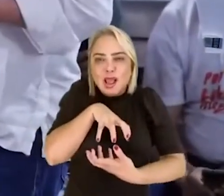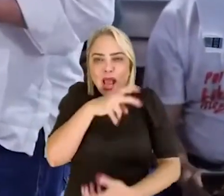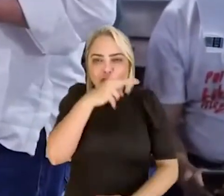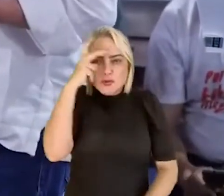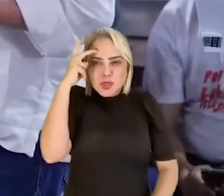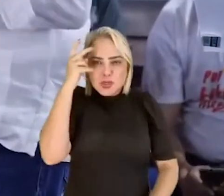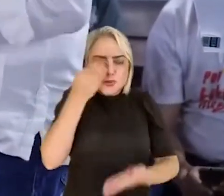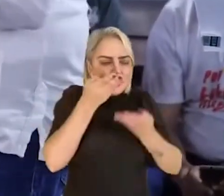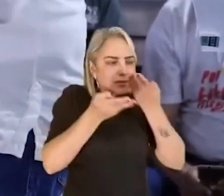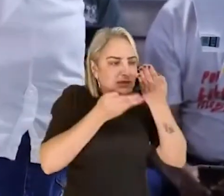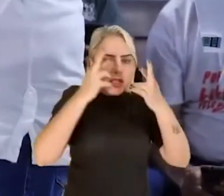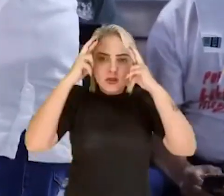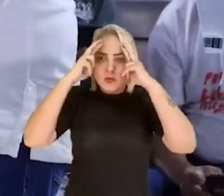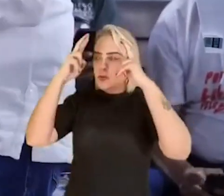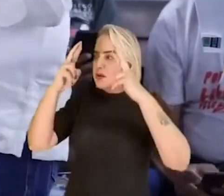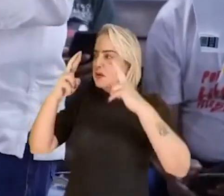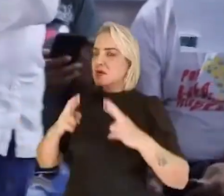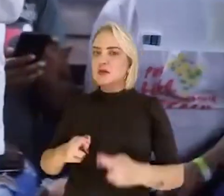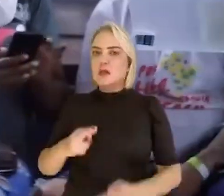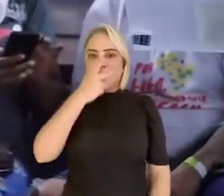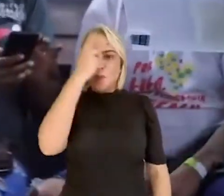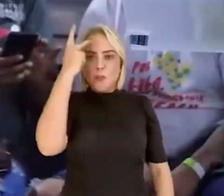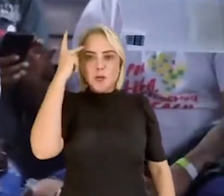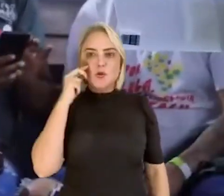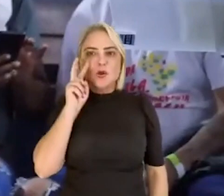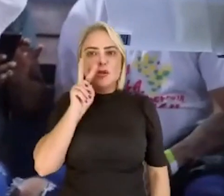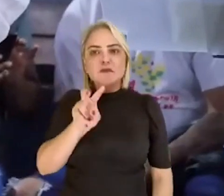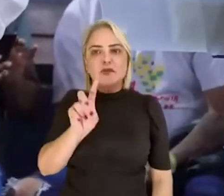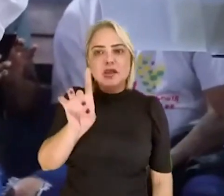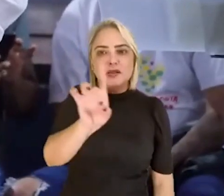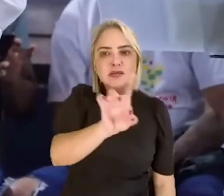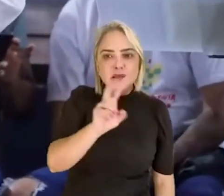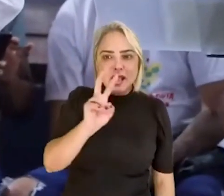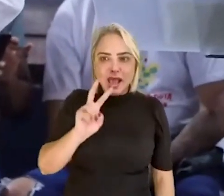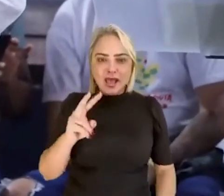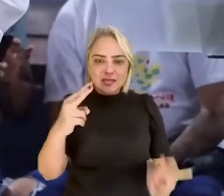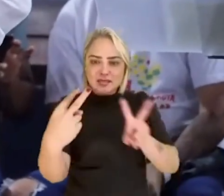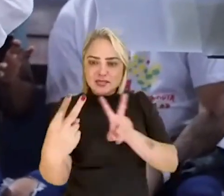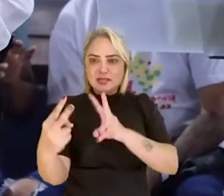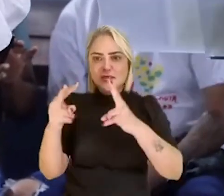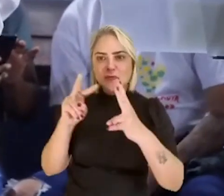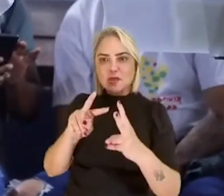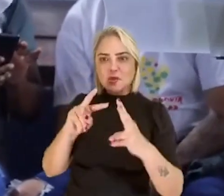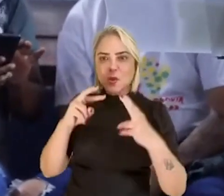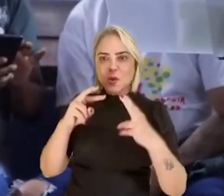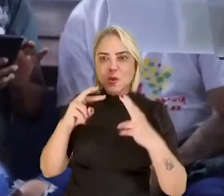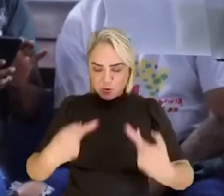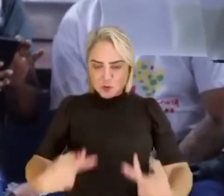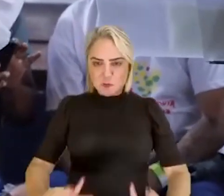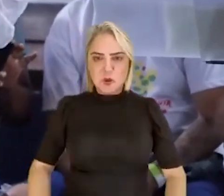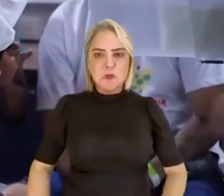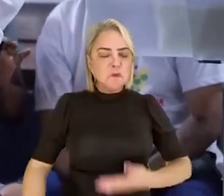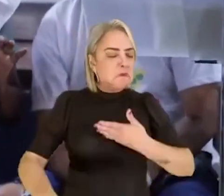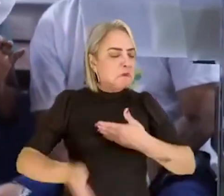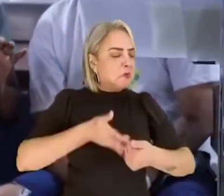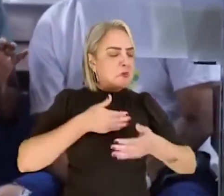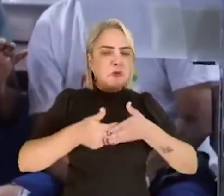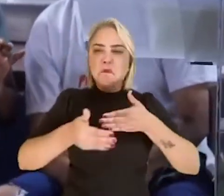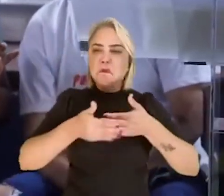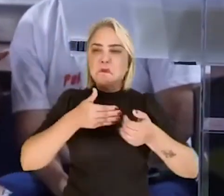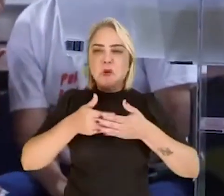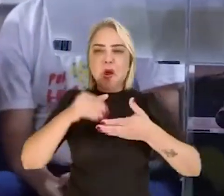respeito alguém que enxerga em cada pessoa um ser humano não importa a contenção social